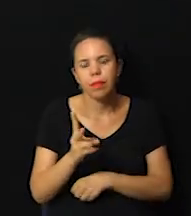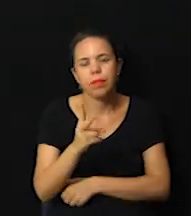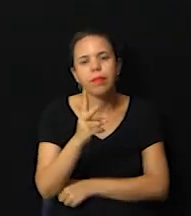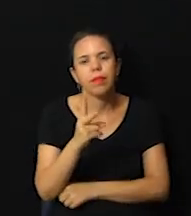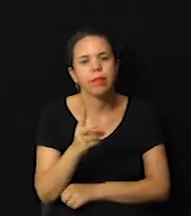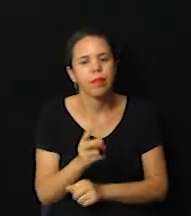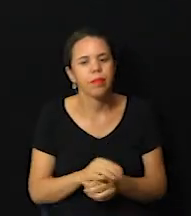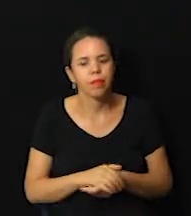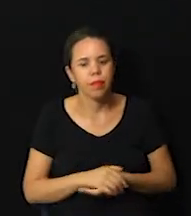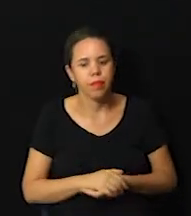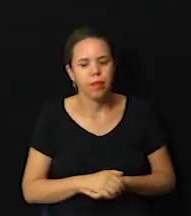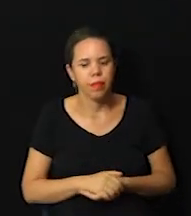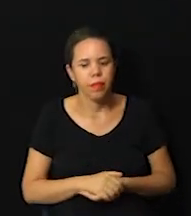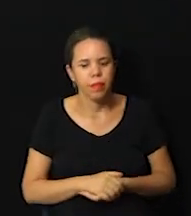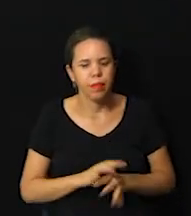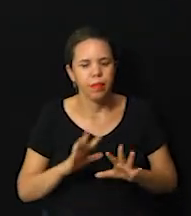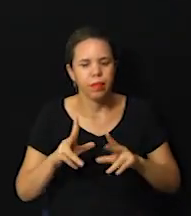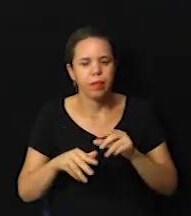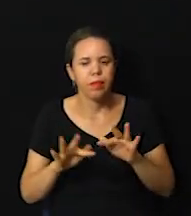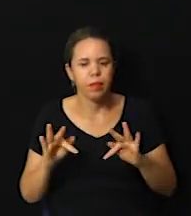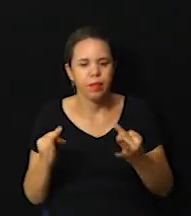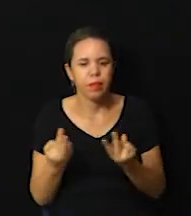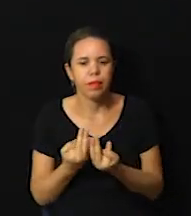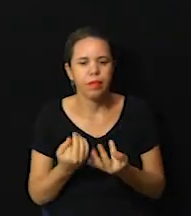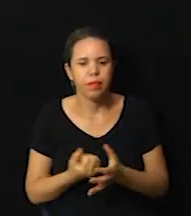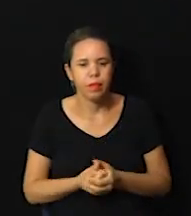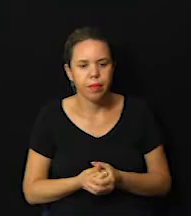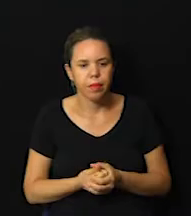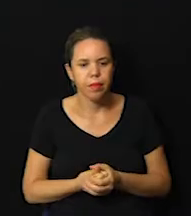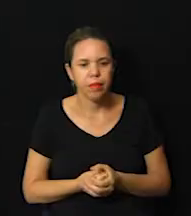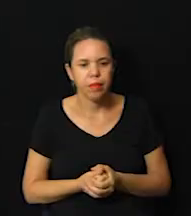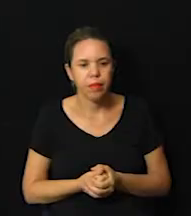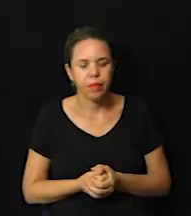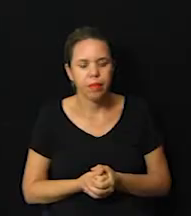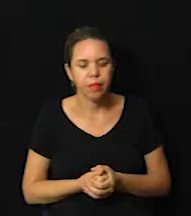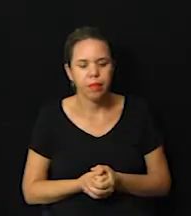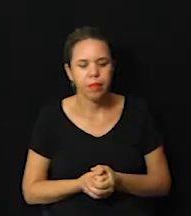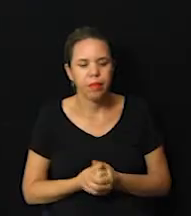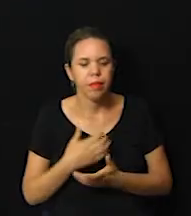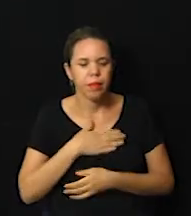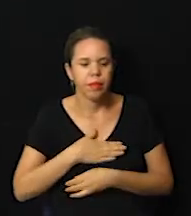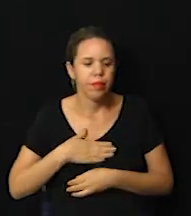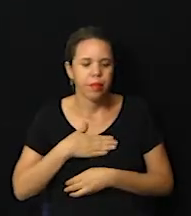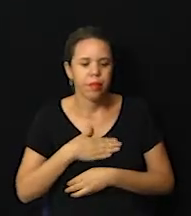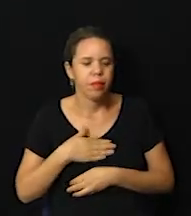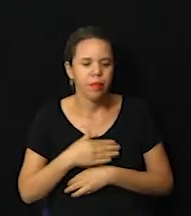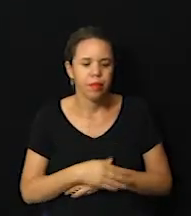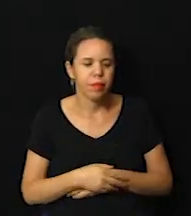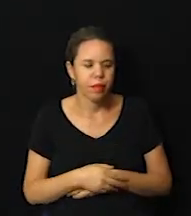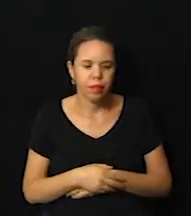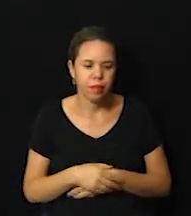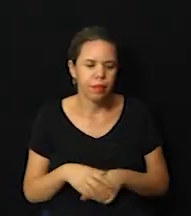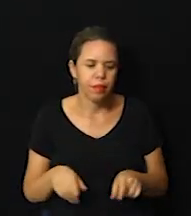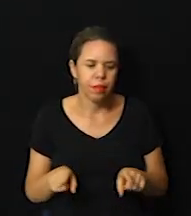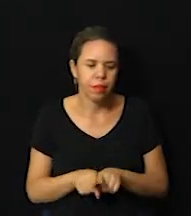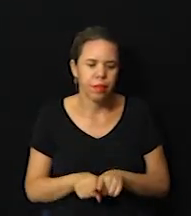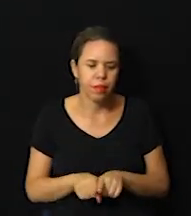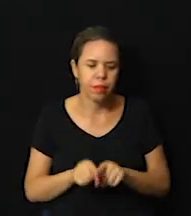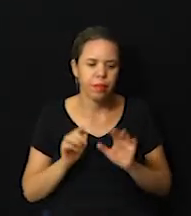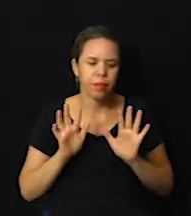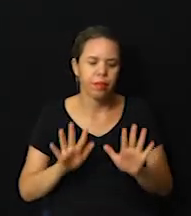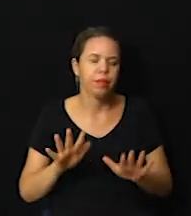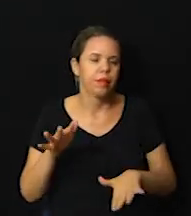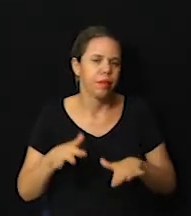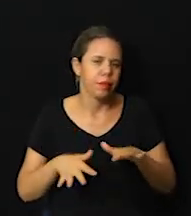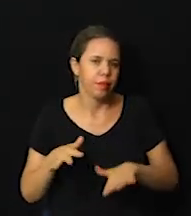peso, trazendo toda a família, né? É muito gratificante isso também. Mas